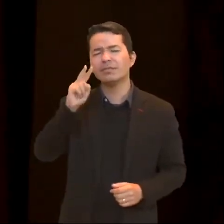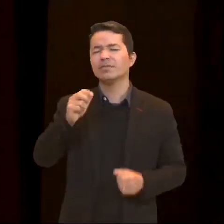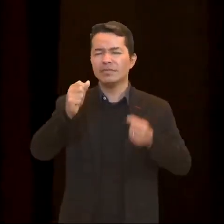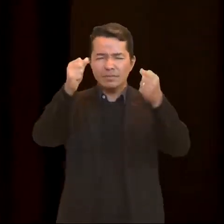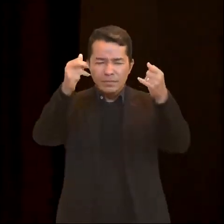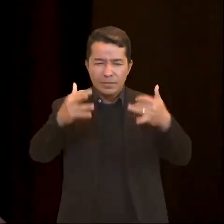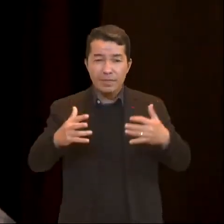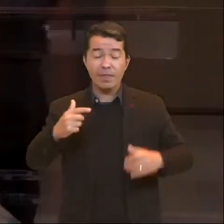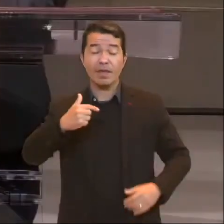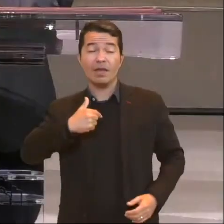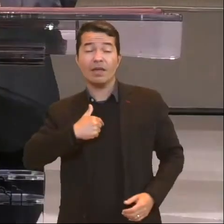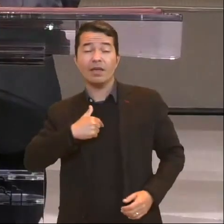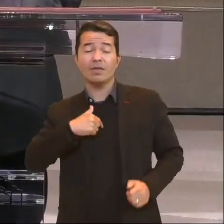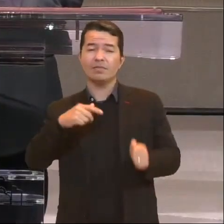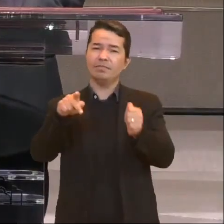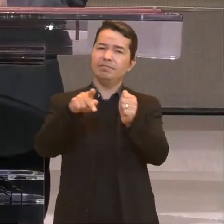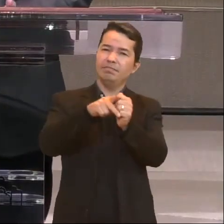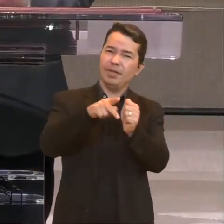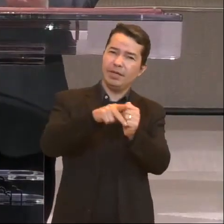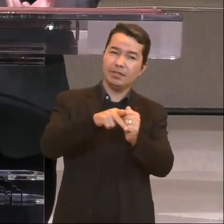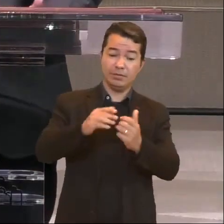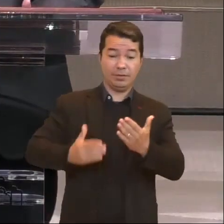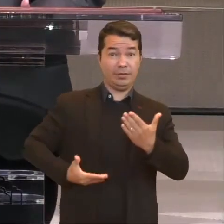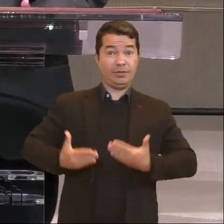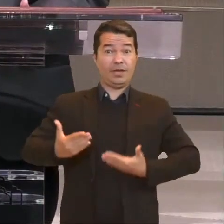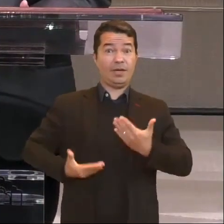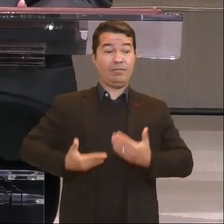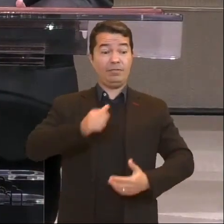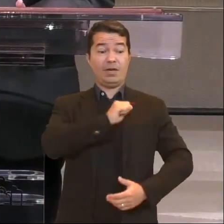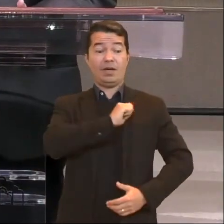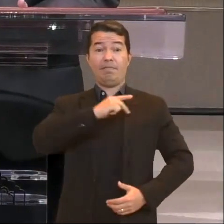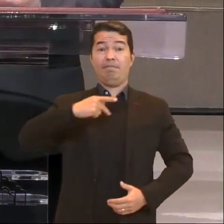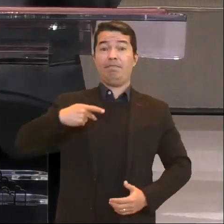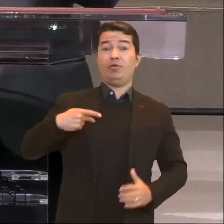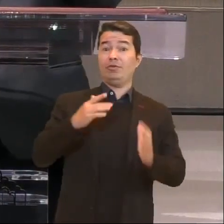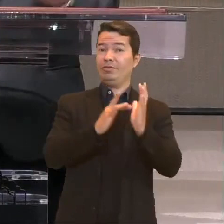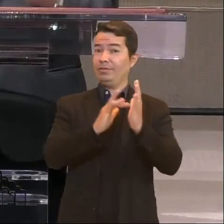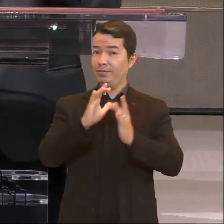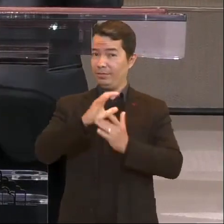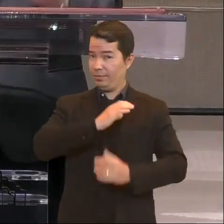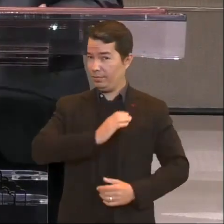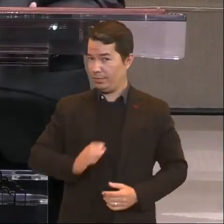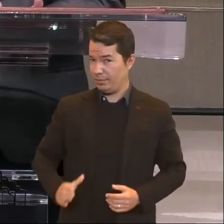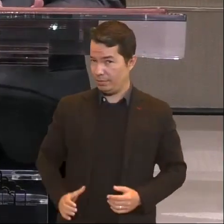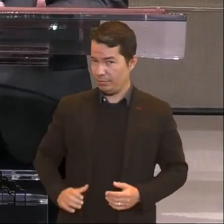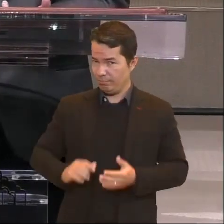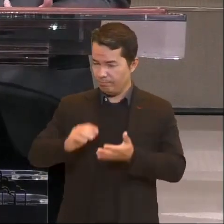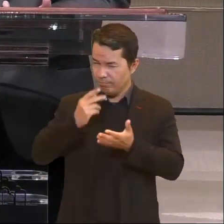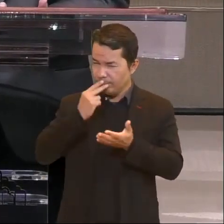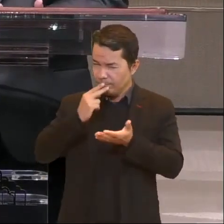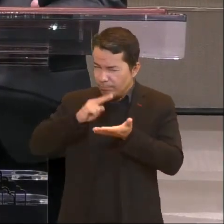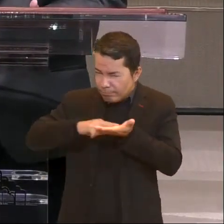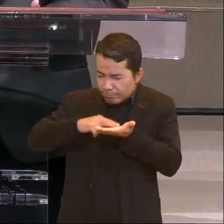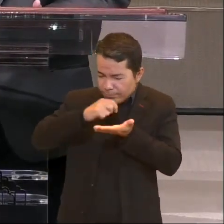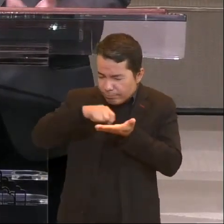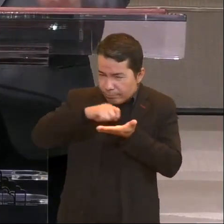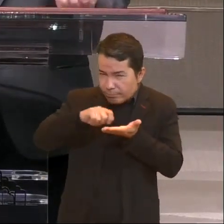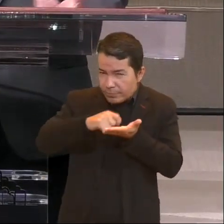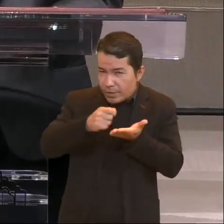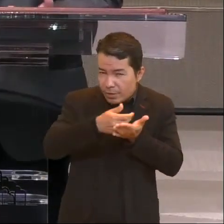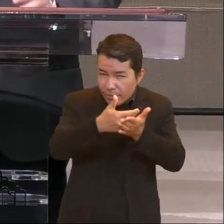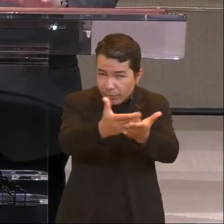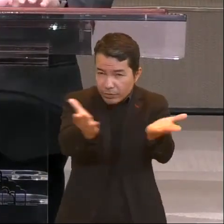e apóstolo de Jesus Cristo, escrevo esta carta a vocês que, por causa da bondade do nosso Deus